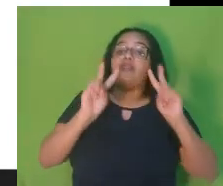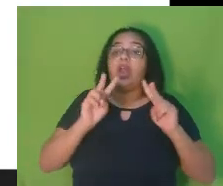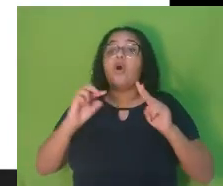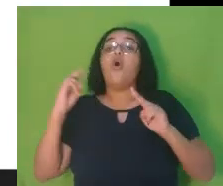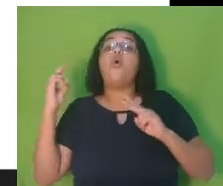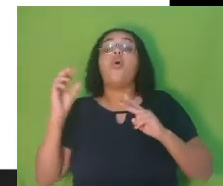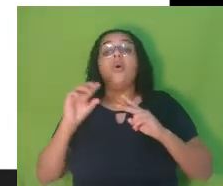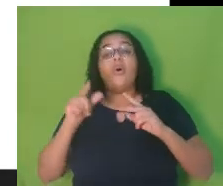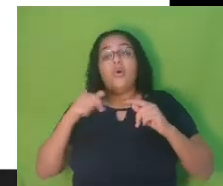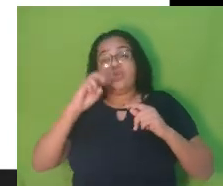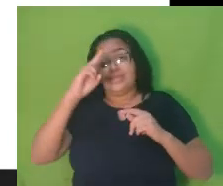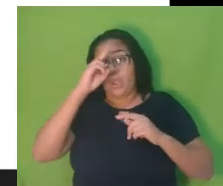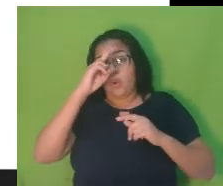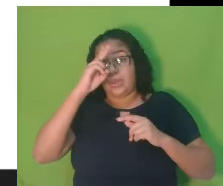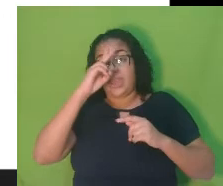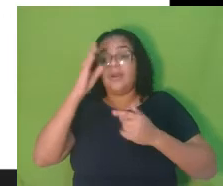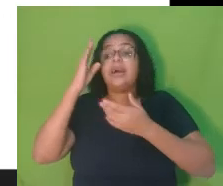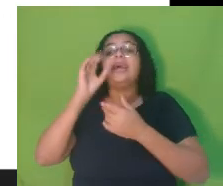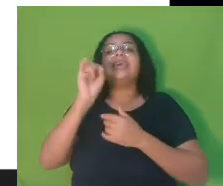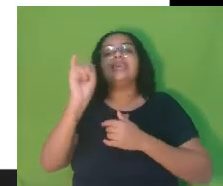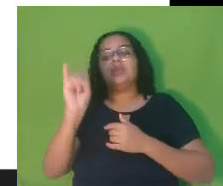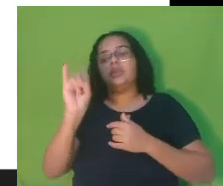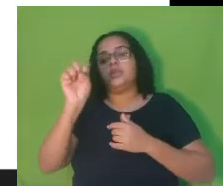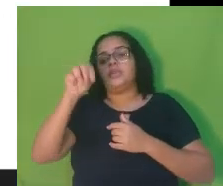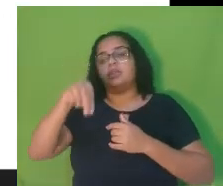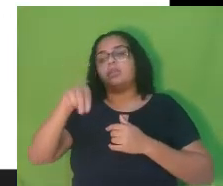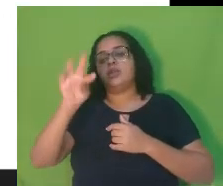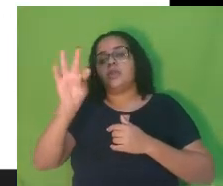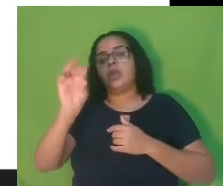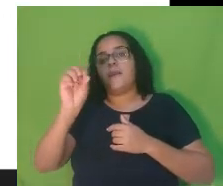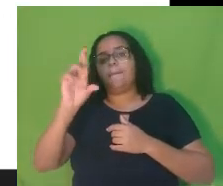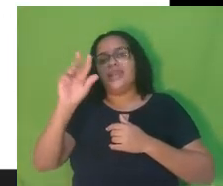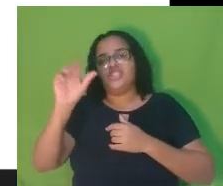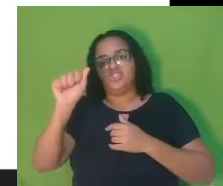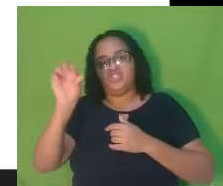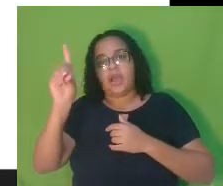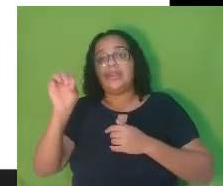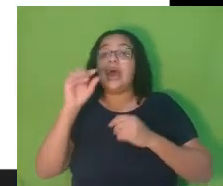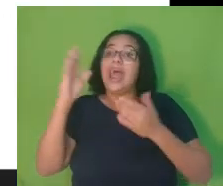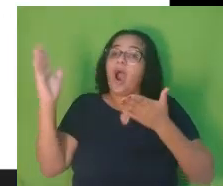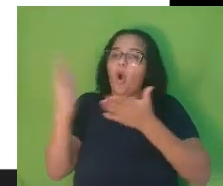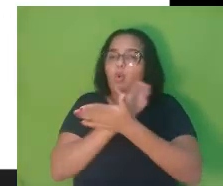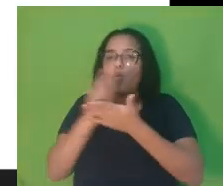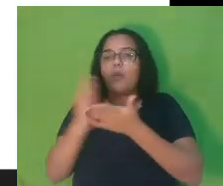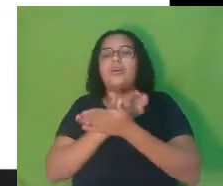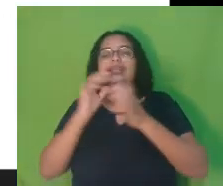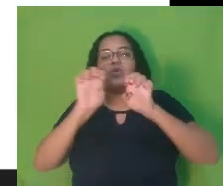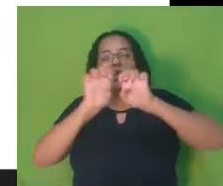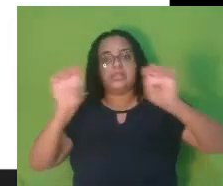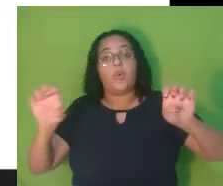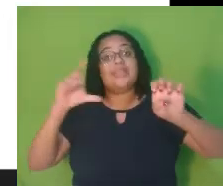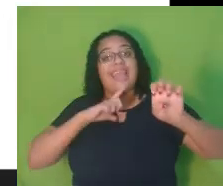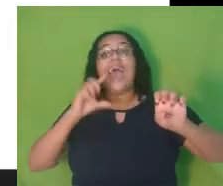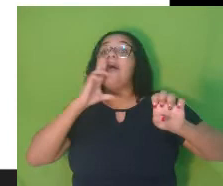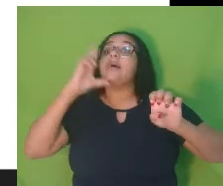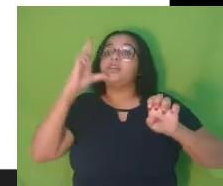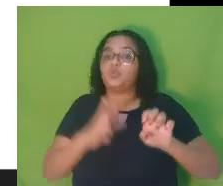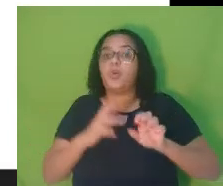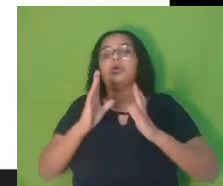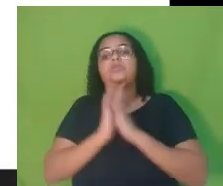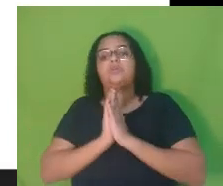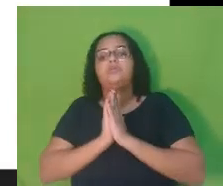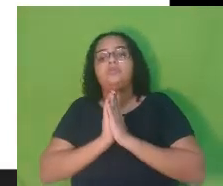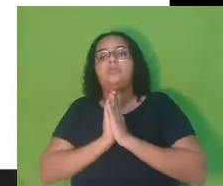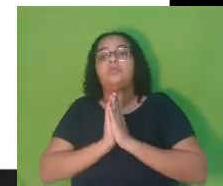valor intermediário para provar que certas equações têm solução. Aqui nós temos